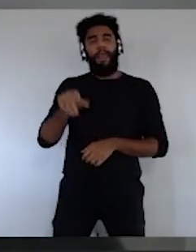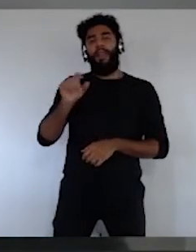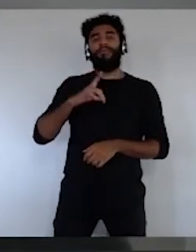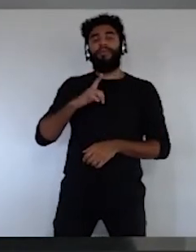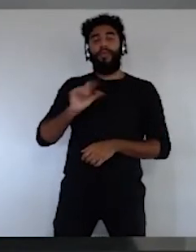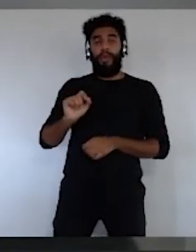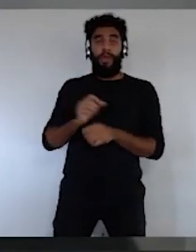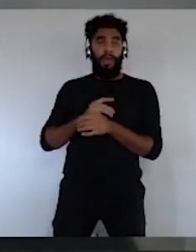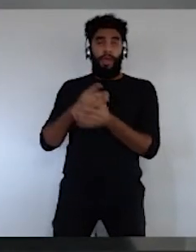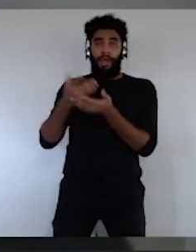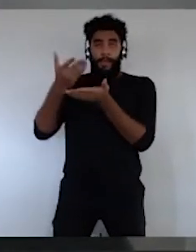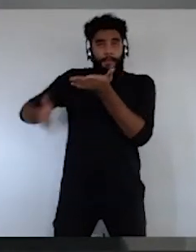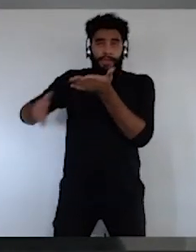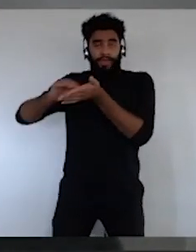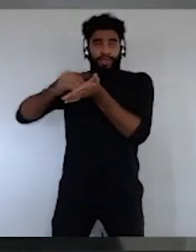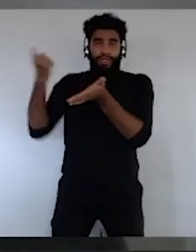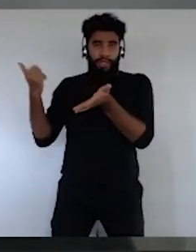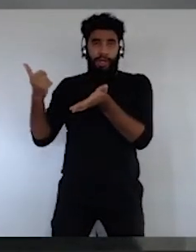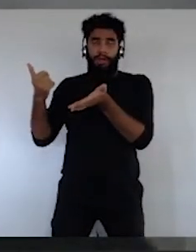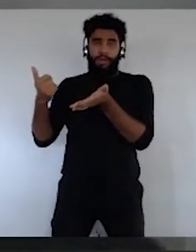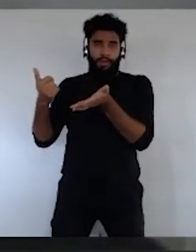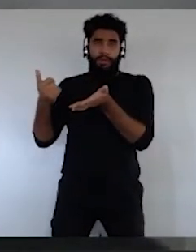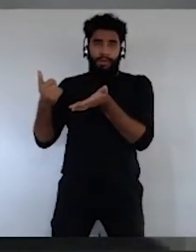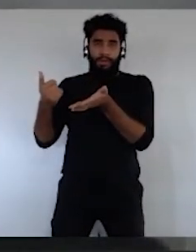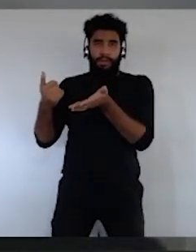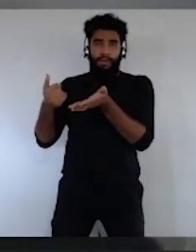vão se entender com um